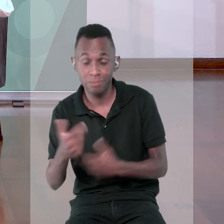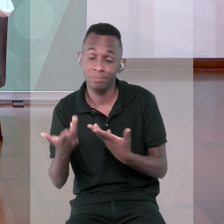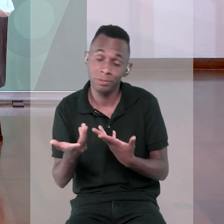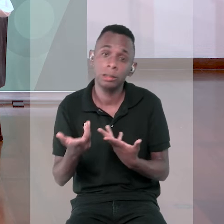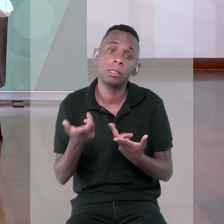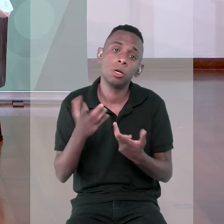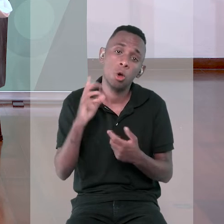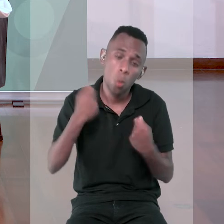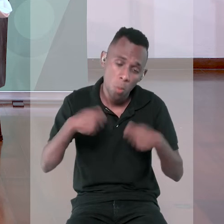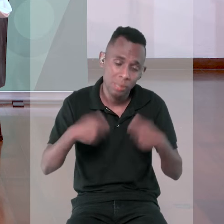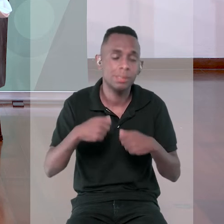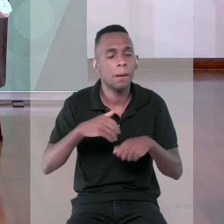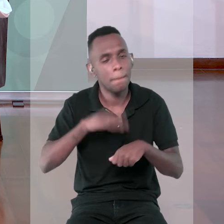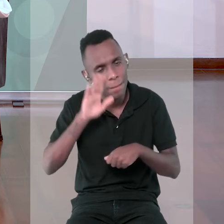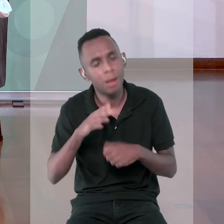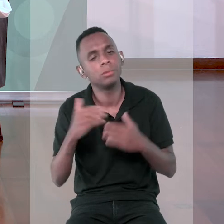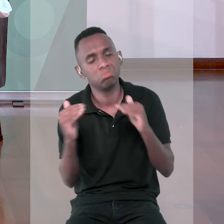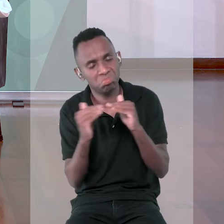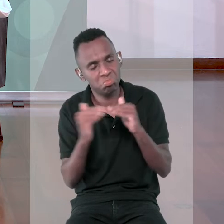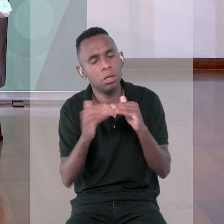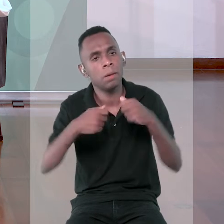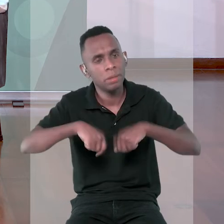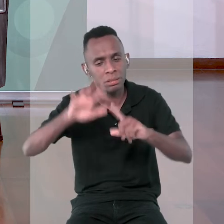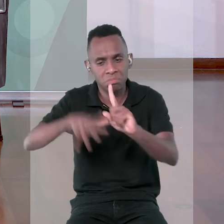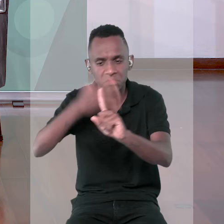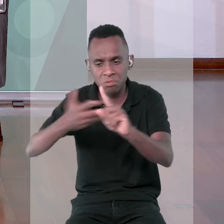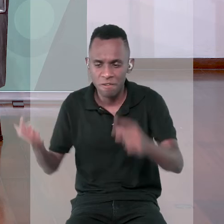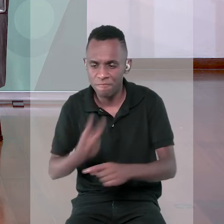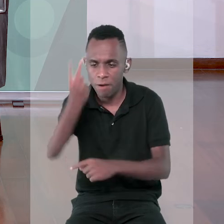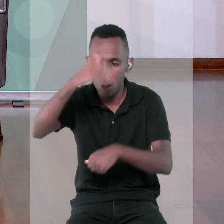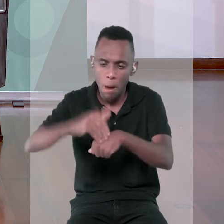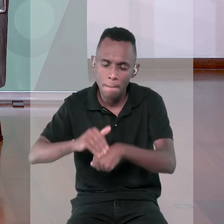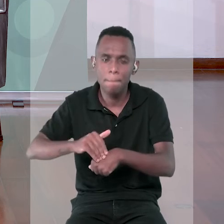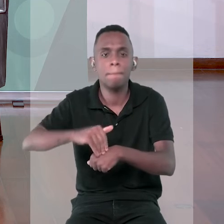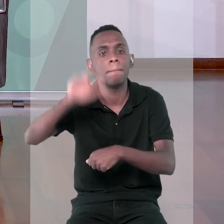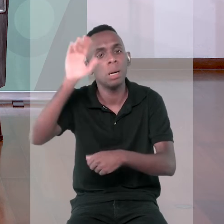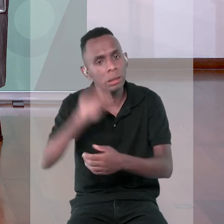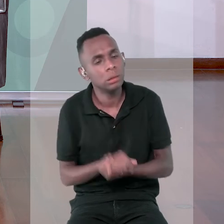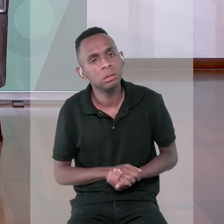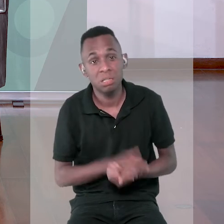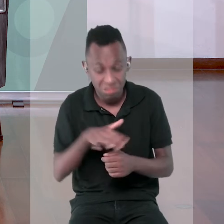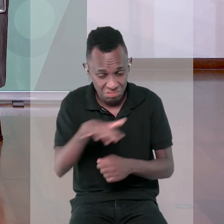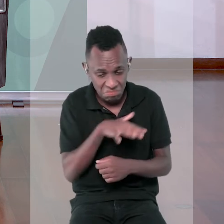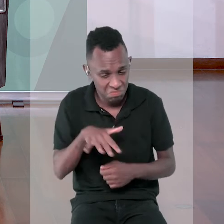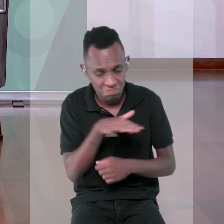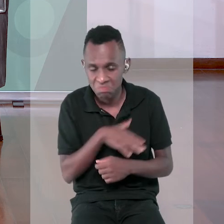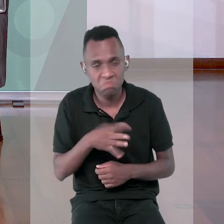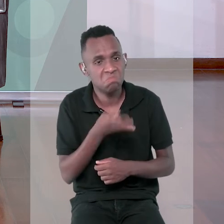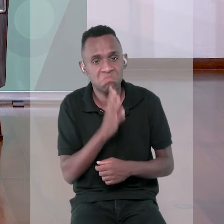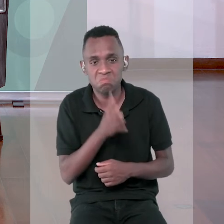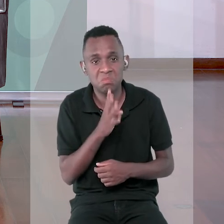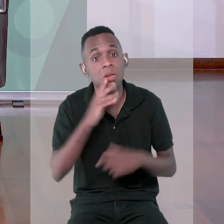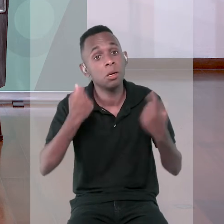né? Mas eu acho que precisa mais, é o que você disse. Eu acho que não, nós, né, principalmente aqui na nossa região, a gente não a conhece, e a gente